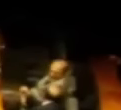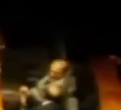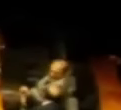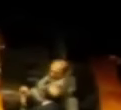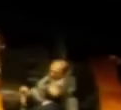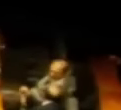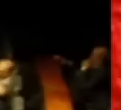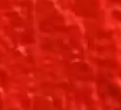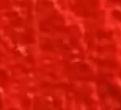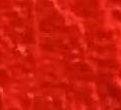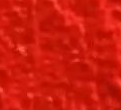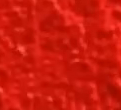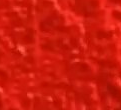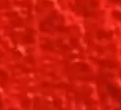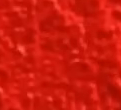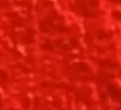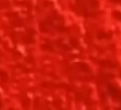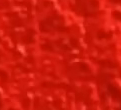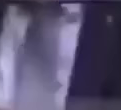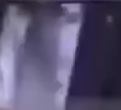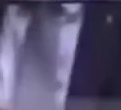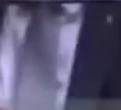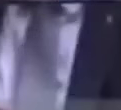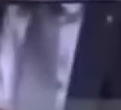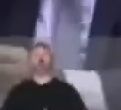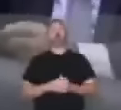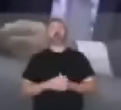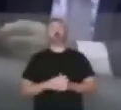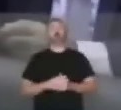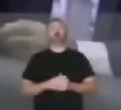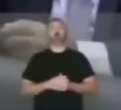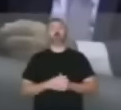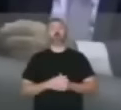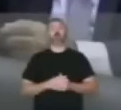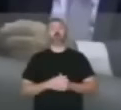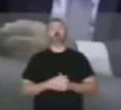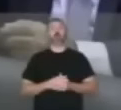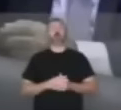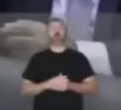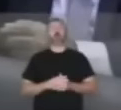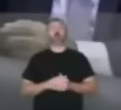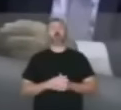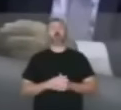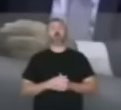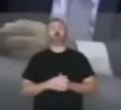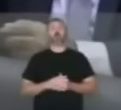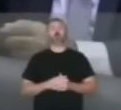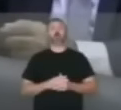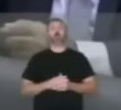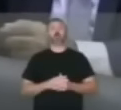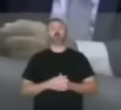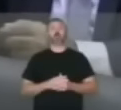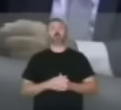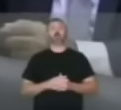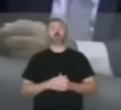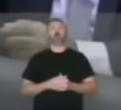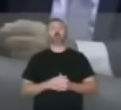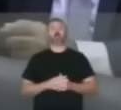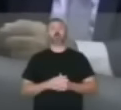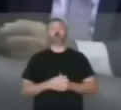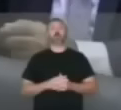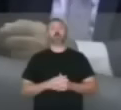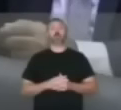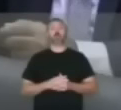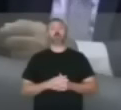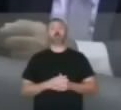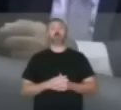Vamos dar sequência aqui, ó, pessoal. Vou trazer o último vídeo aqui da nossa pauta. Olha a figura que está ali, ó. Olha